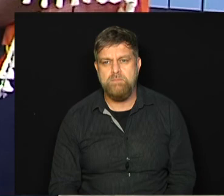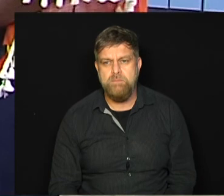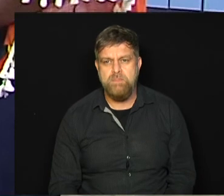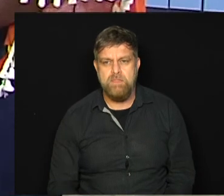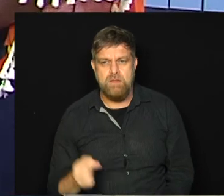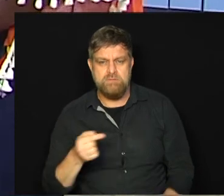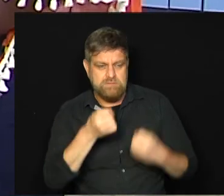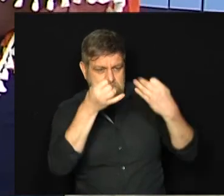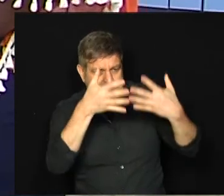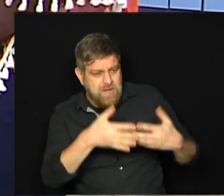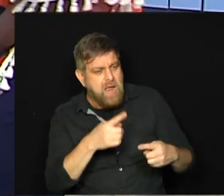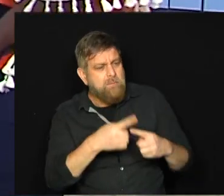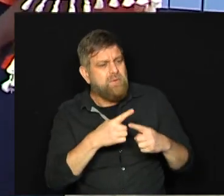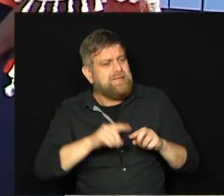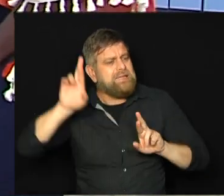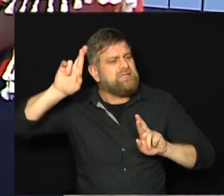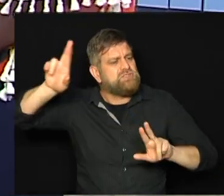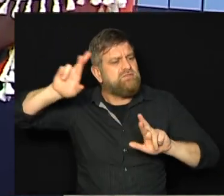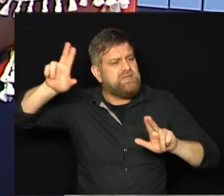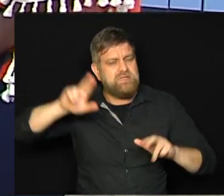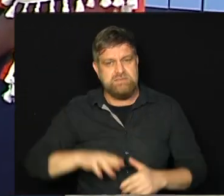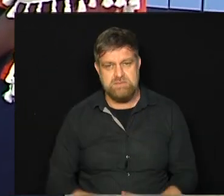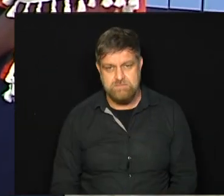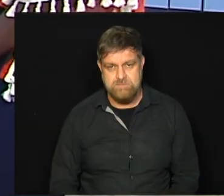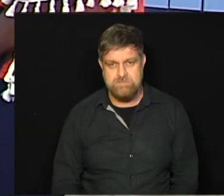o porquê essa diferença, né?